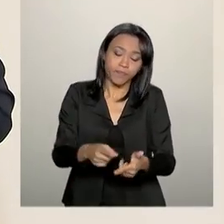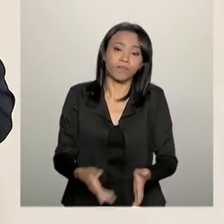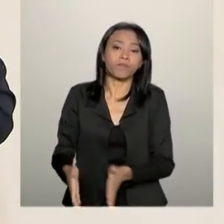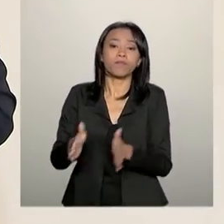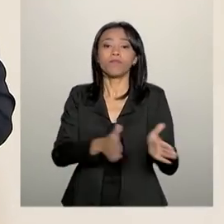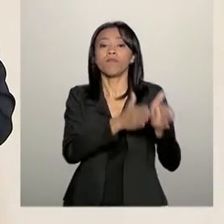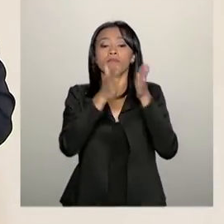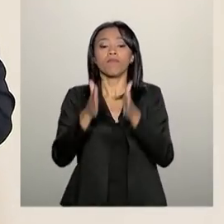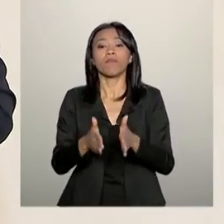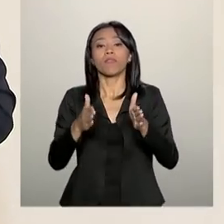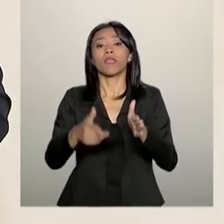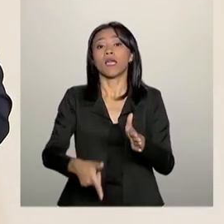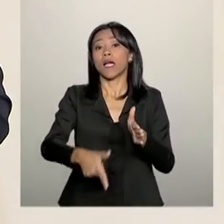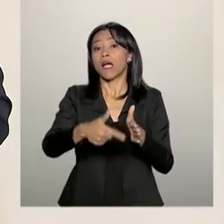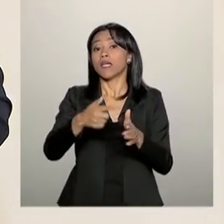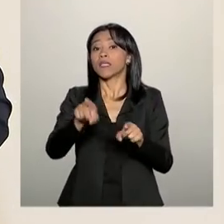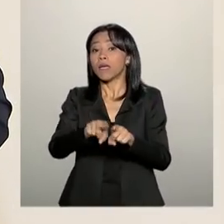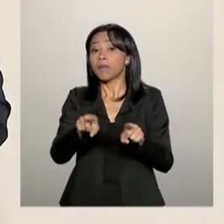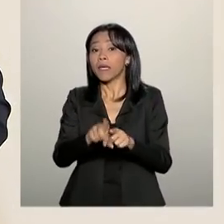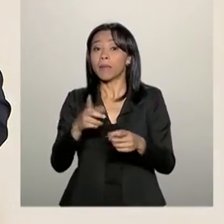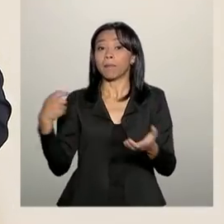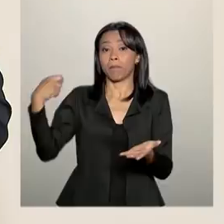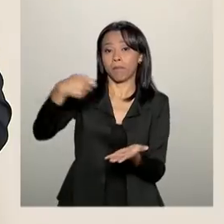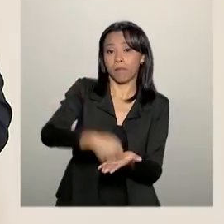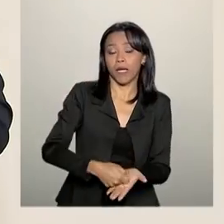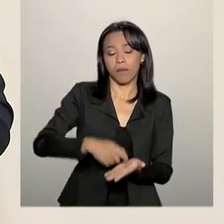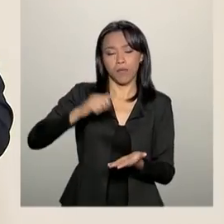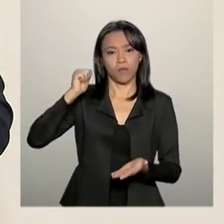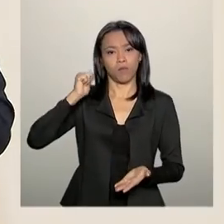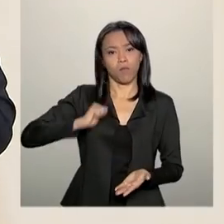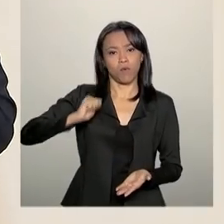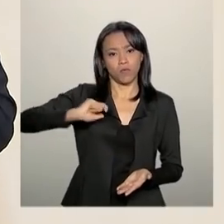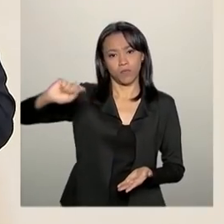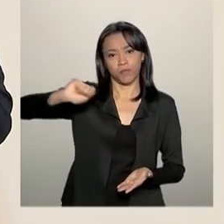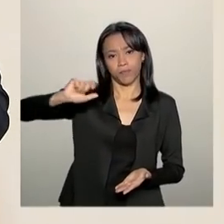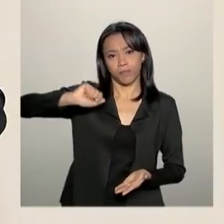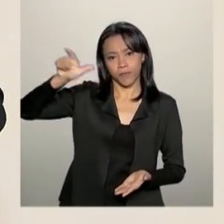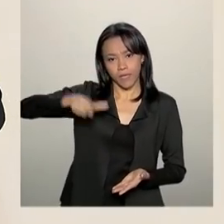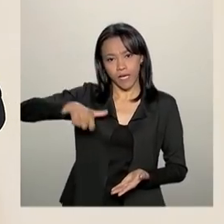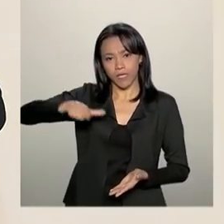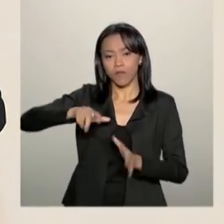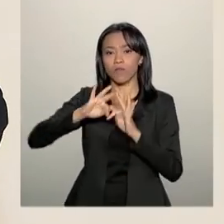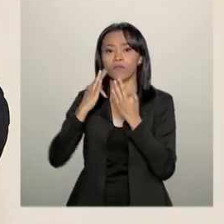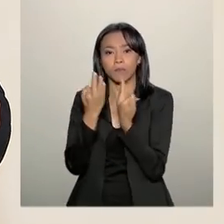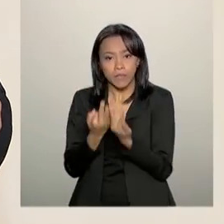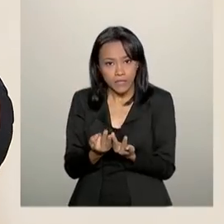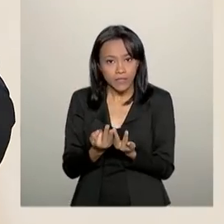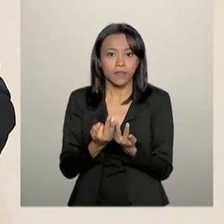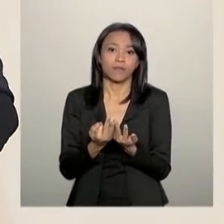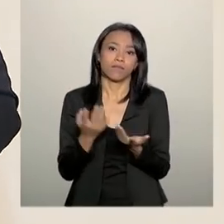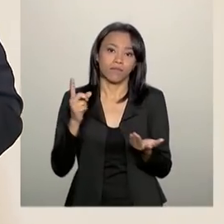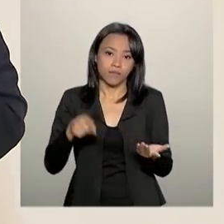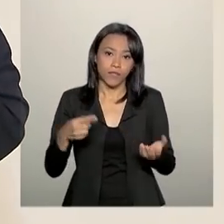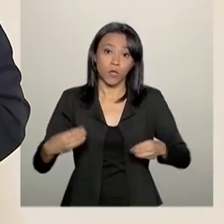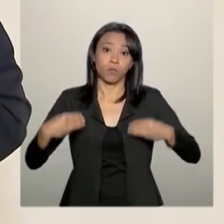do Bolsa Família para os beneficiários da cidade de Brumadinho, Ministério da Cidadania.